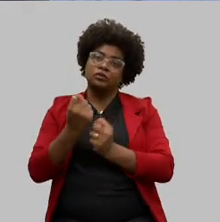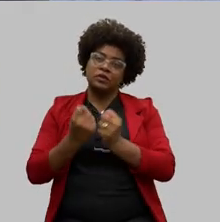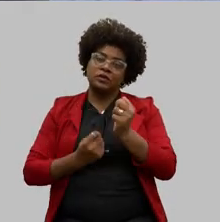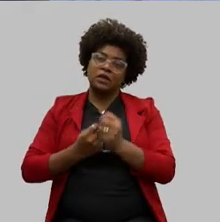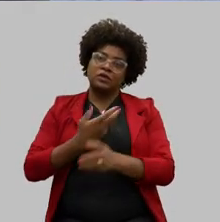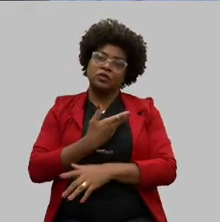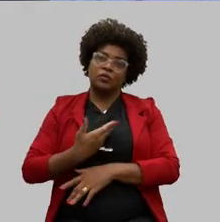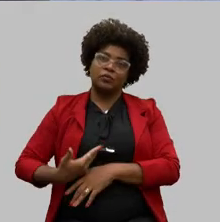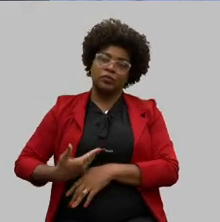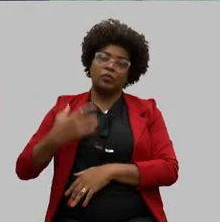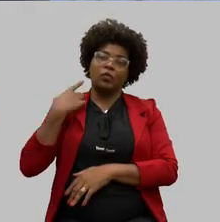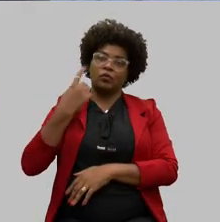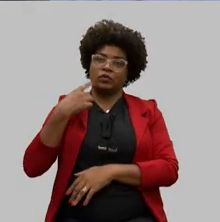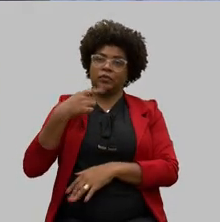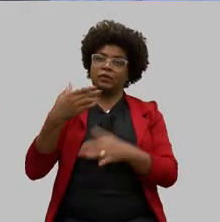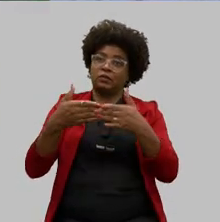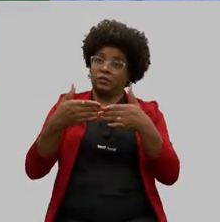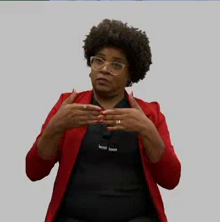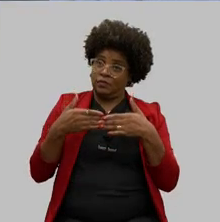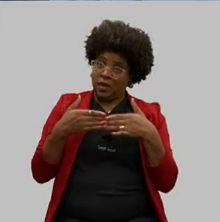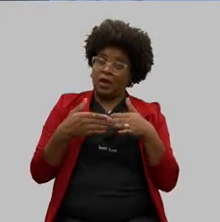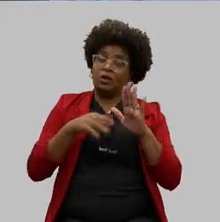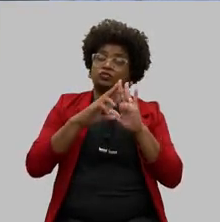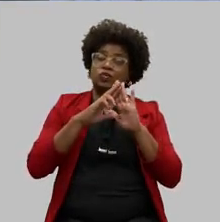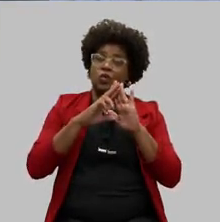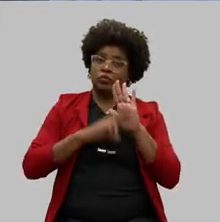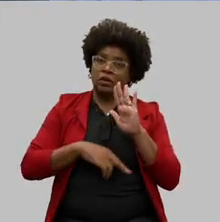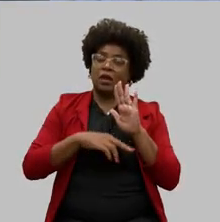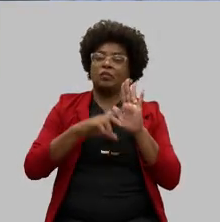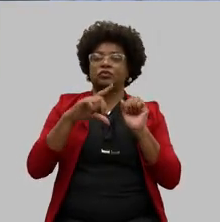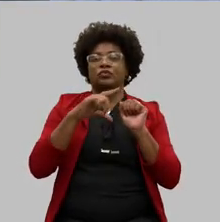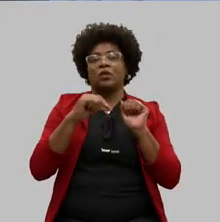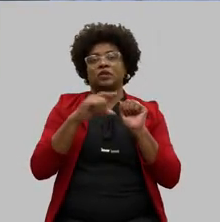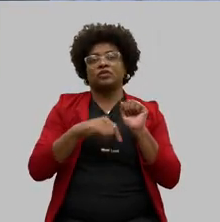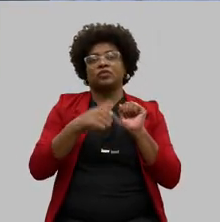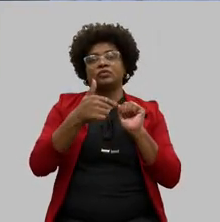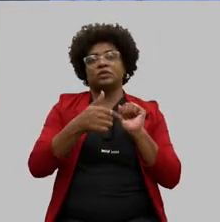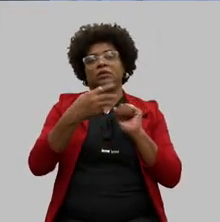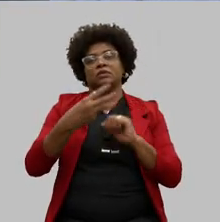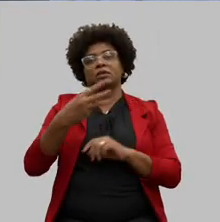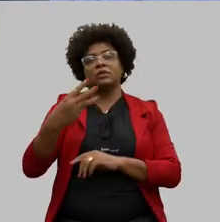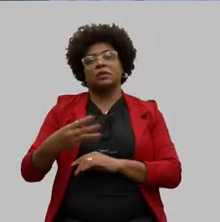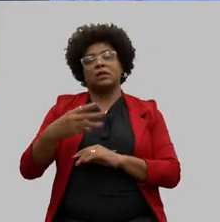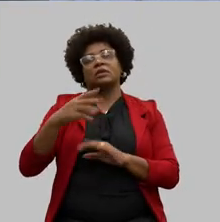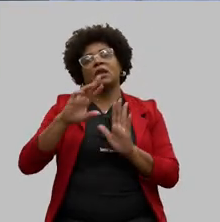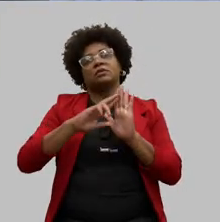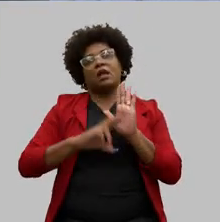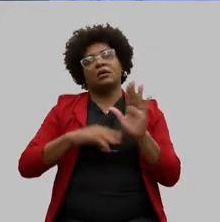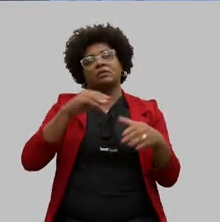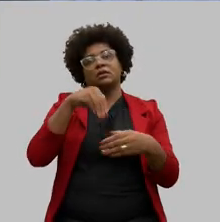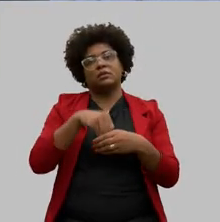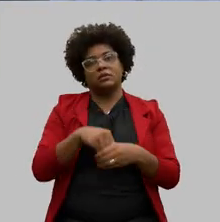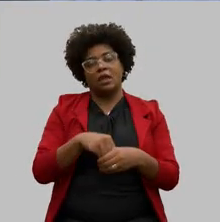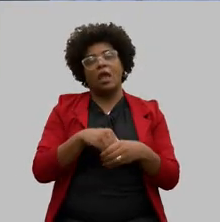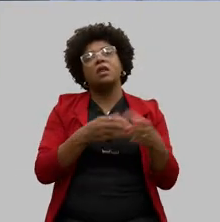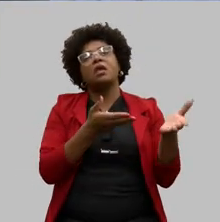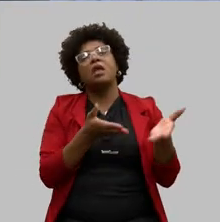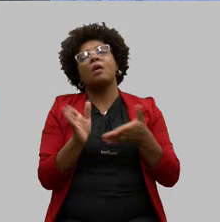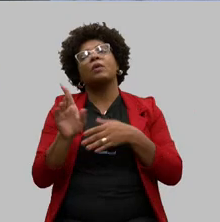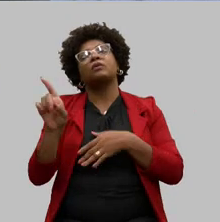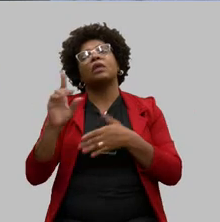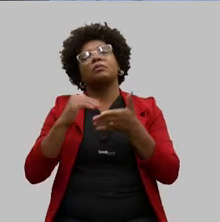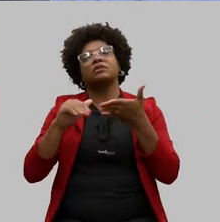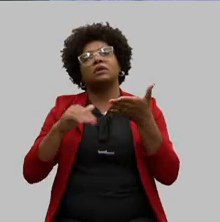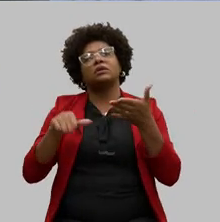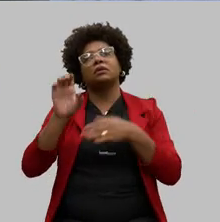subscreve requer de vossa excelência nos termos do artigo 233 inciso 12 do Regimento Interno seja encaminhada à secretaria de estado Desenvolvimento